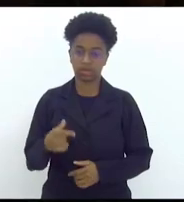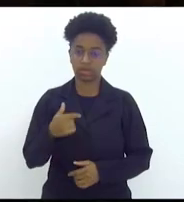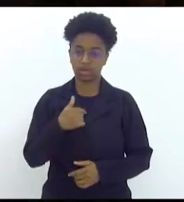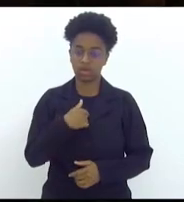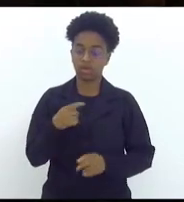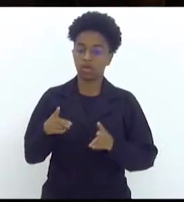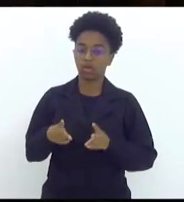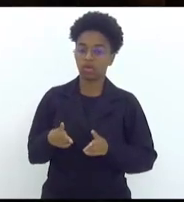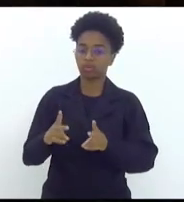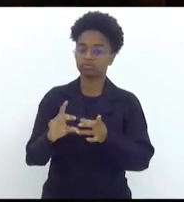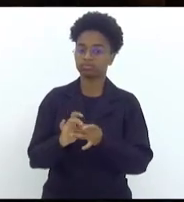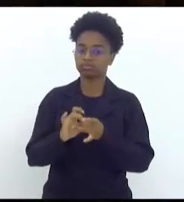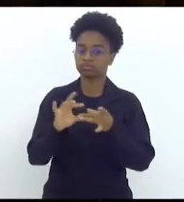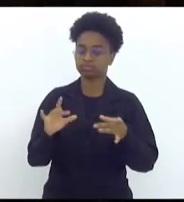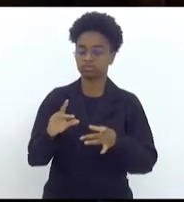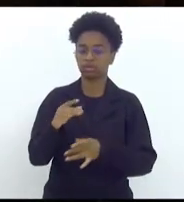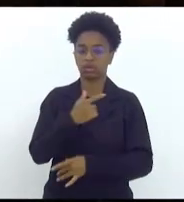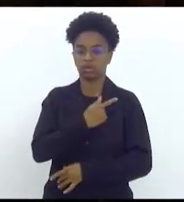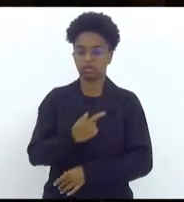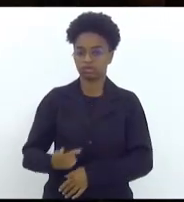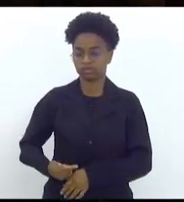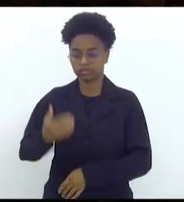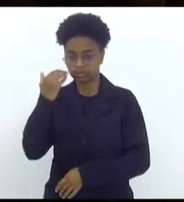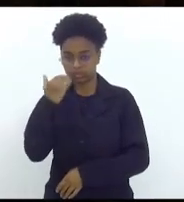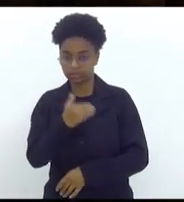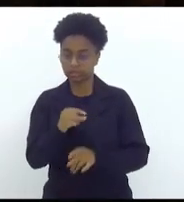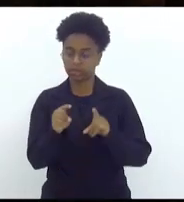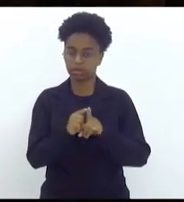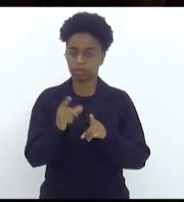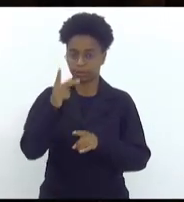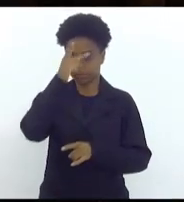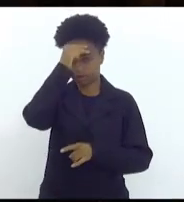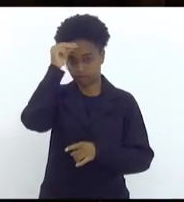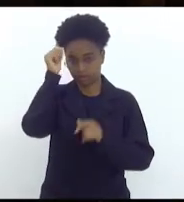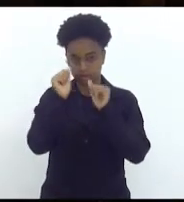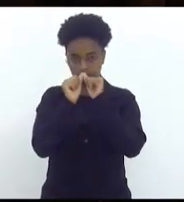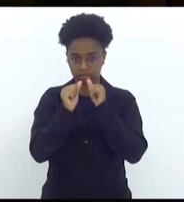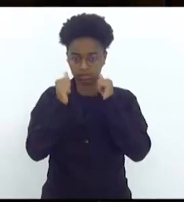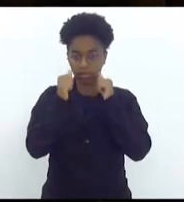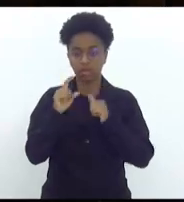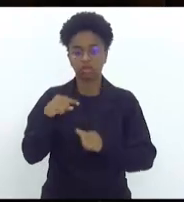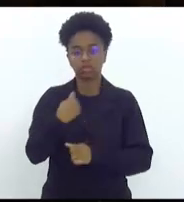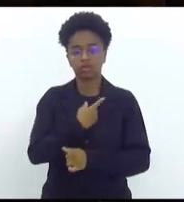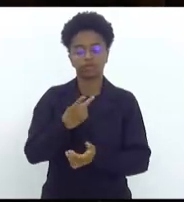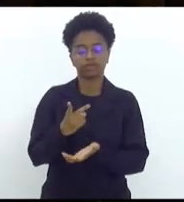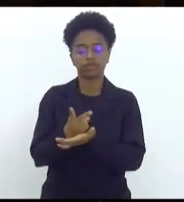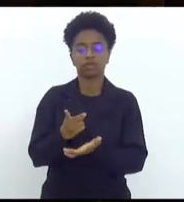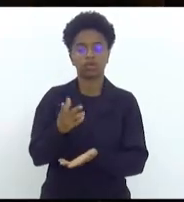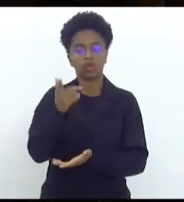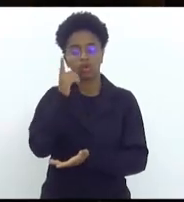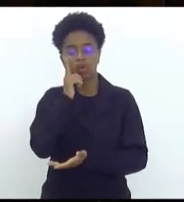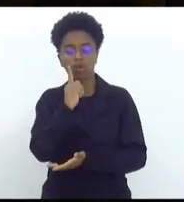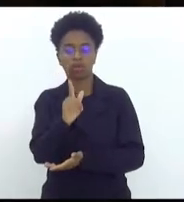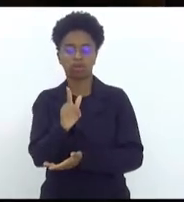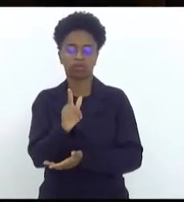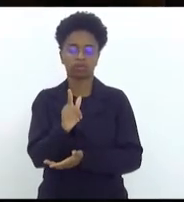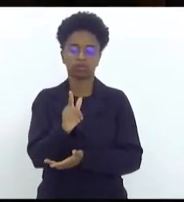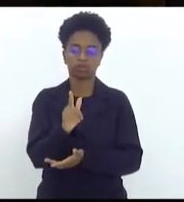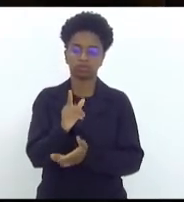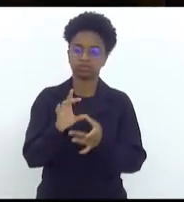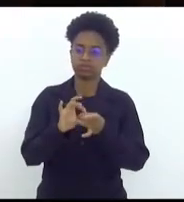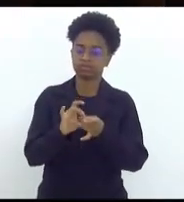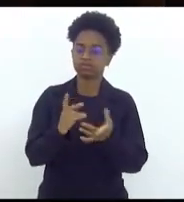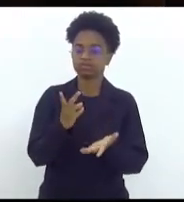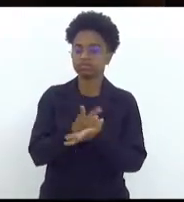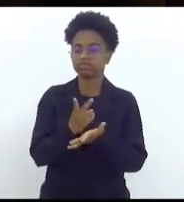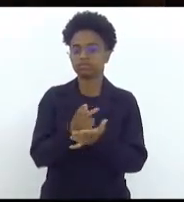à disposição do governador Cláudio Castro e do prefeito Capitão Nelson para que a gente possa estar sempre ao lado do nossos policiais os